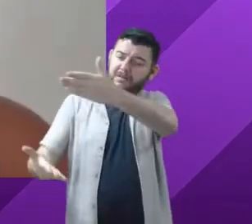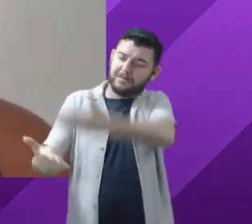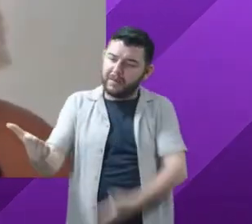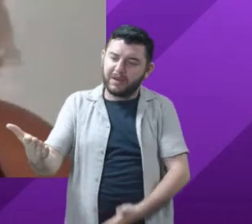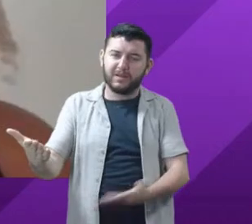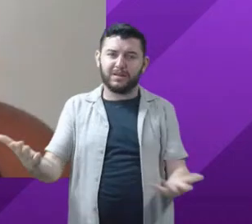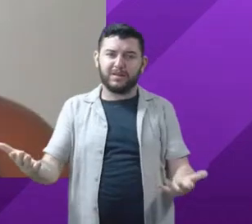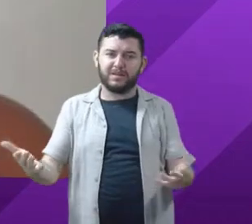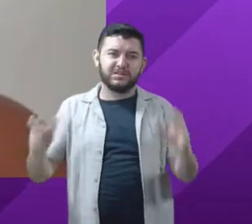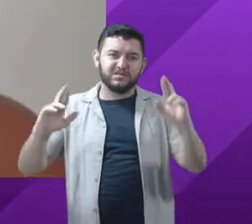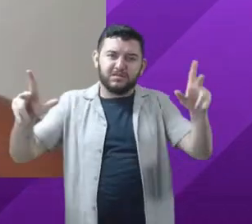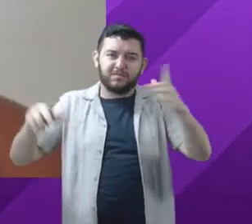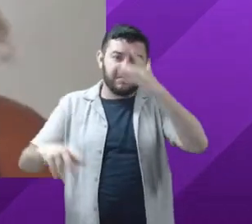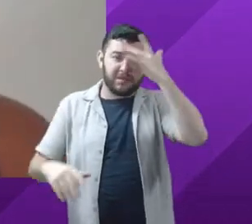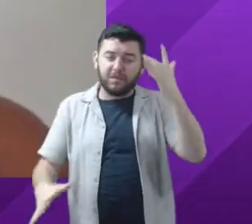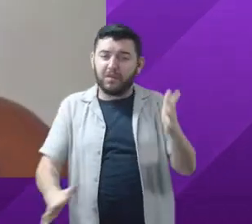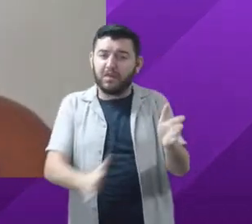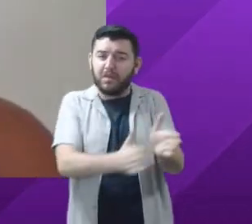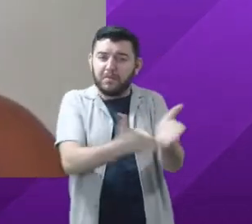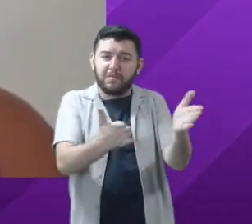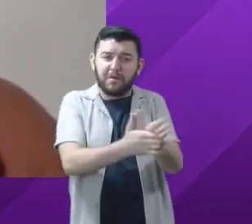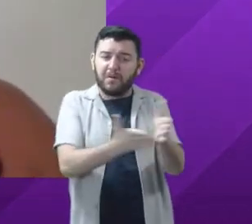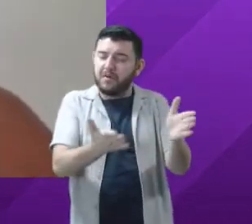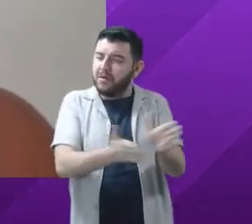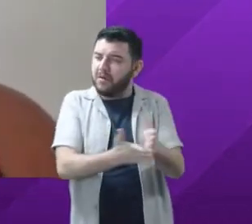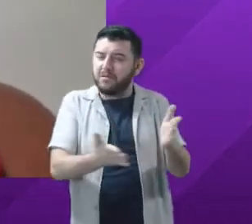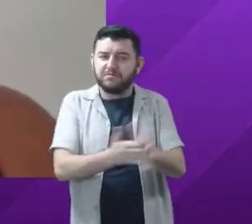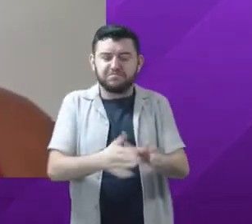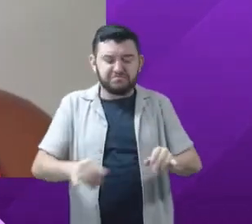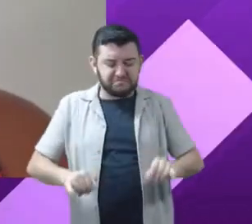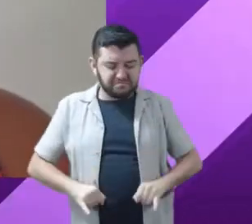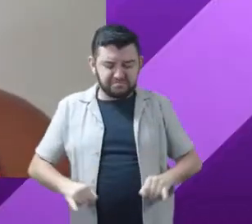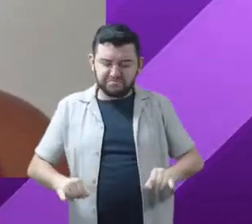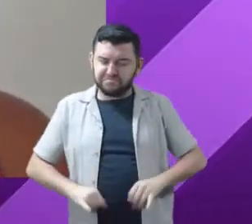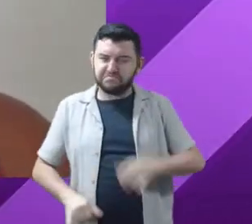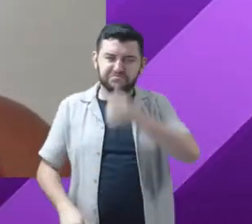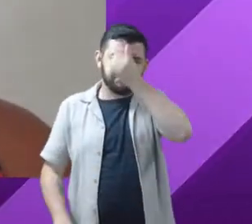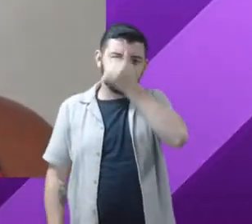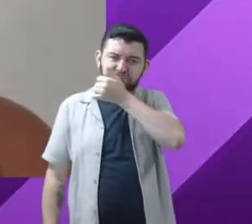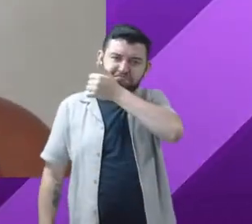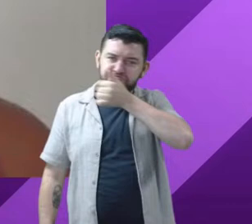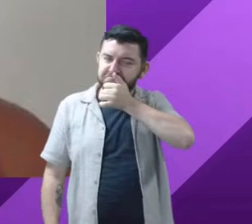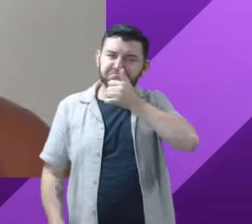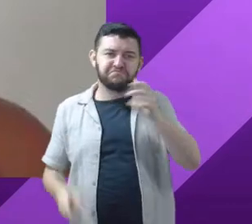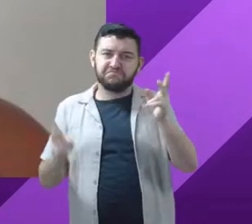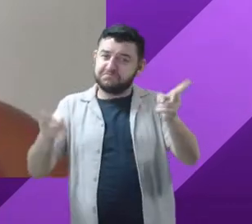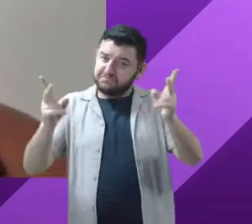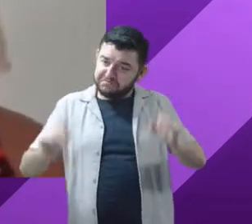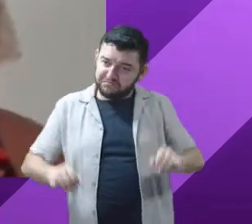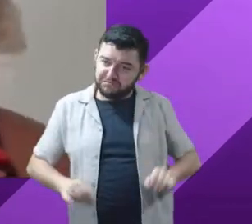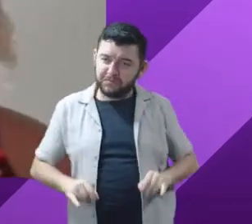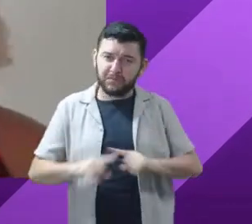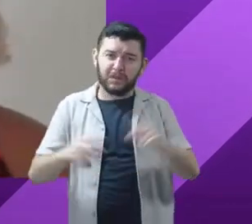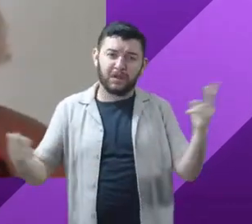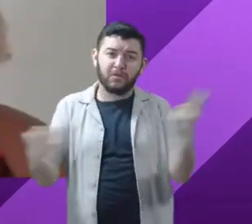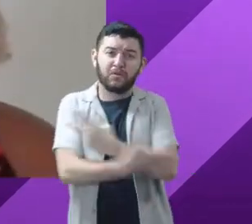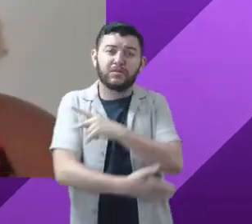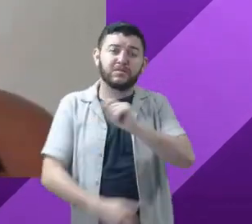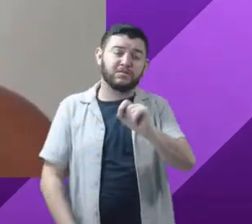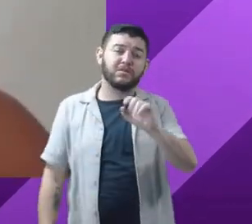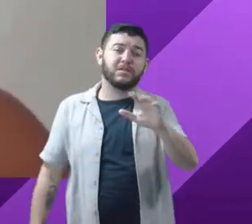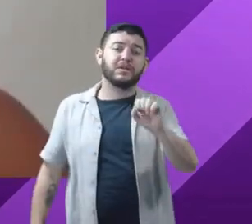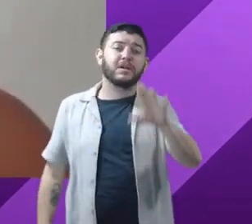as agruras da vida passar por mais uma agrura, né? E isso justamente é o que classifica essa situação do caso